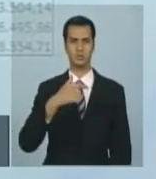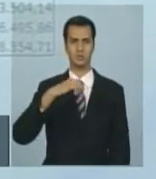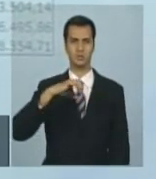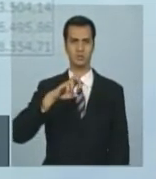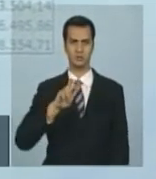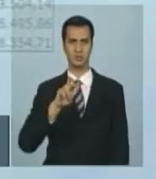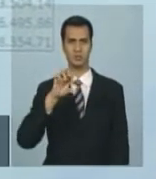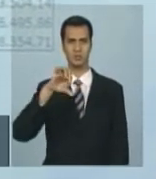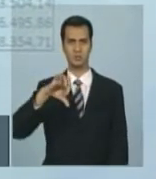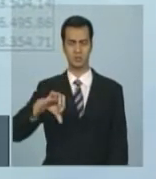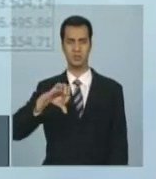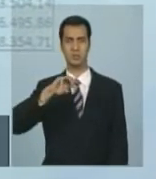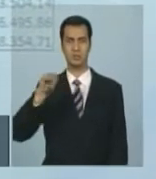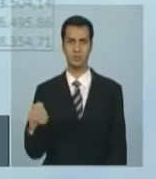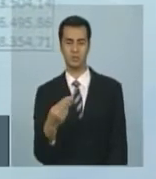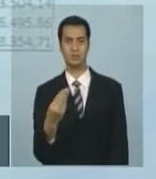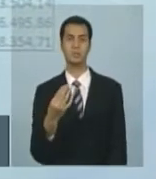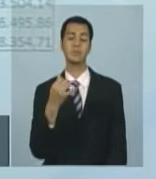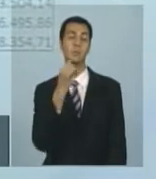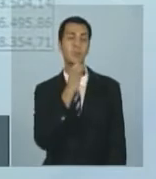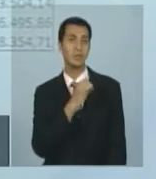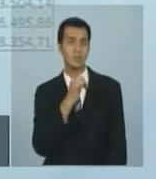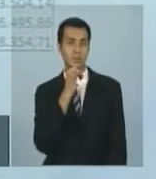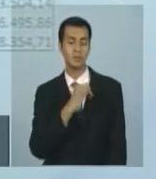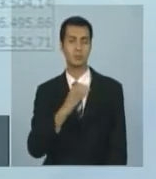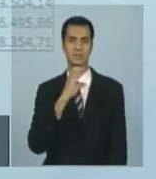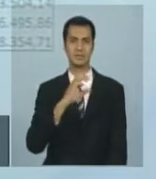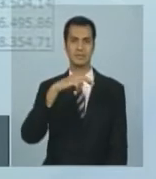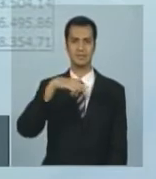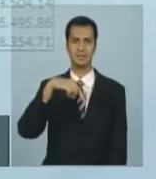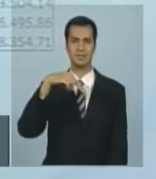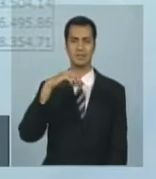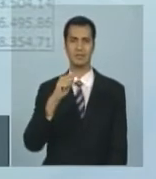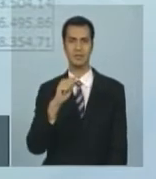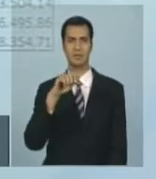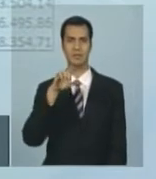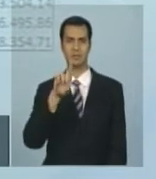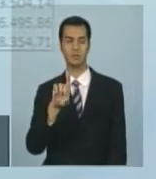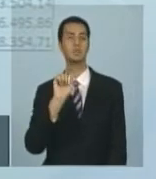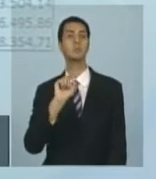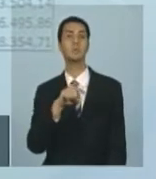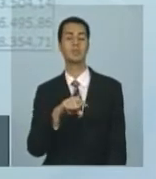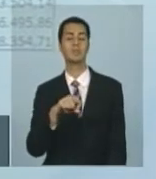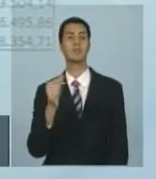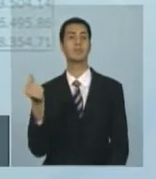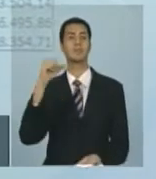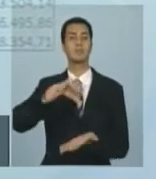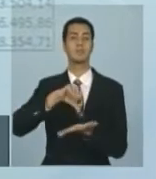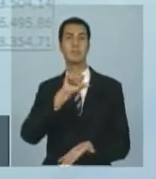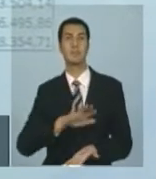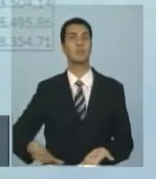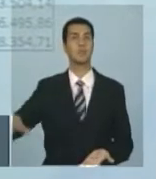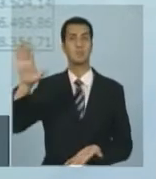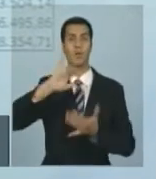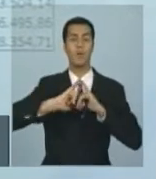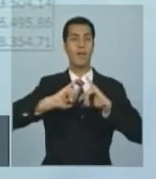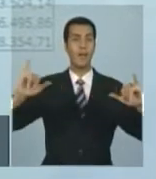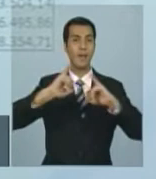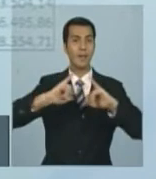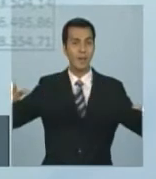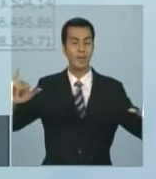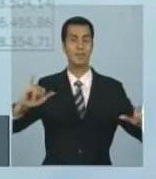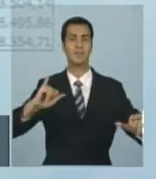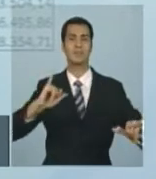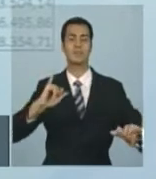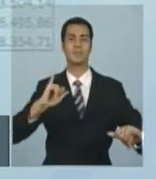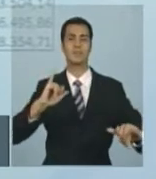Então, para o SENAD, que é o nosso Centro Nacional de Alerta a Desastres, nós centralizamos todas